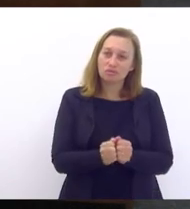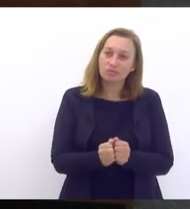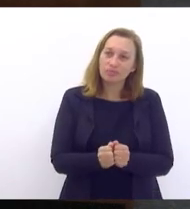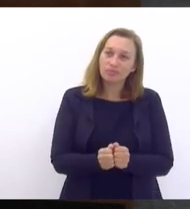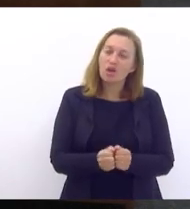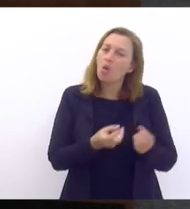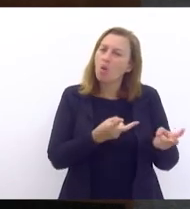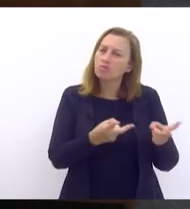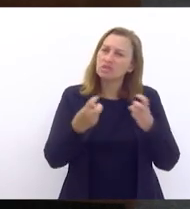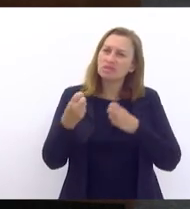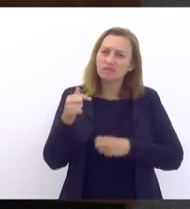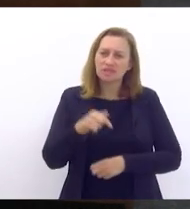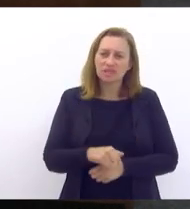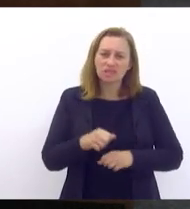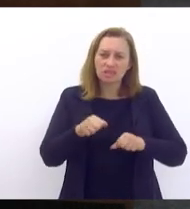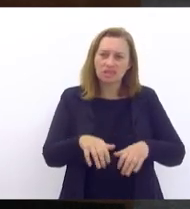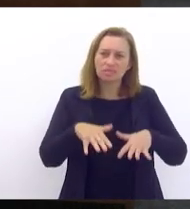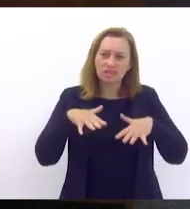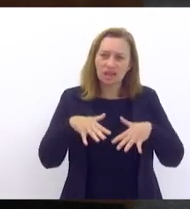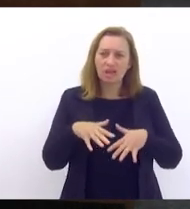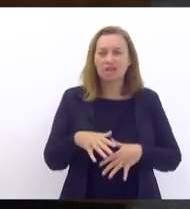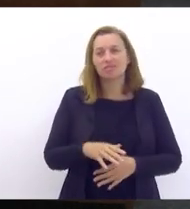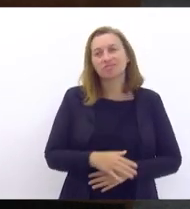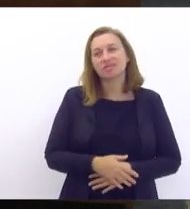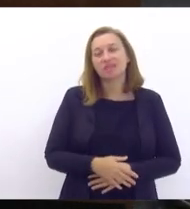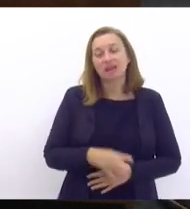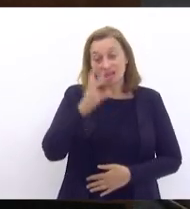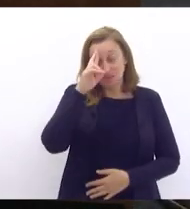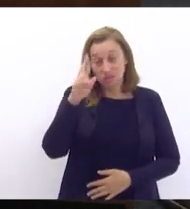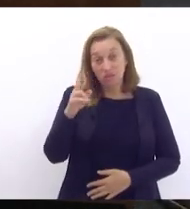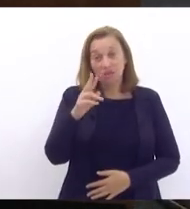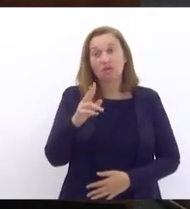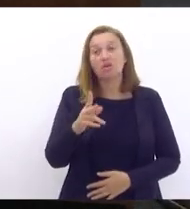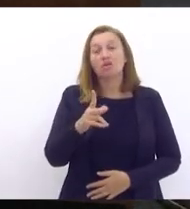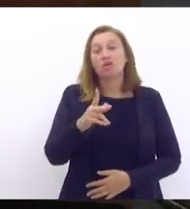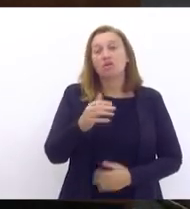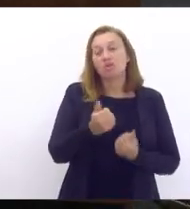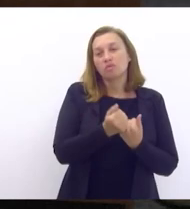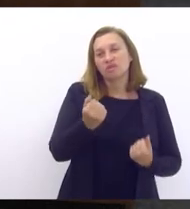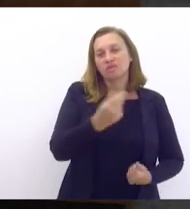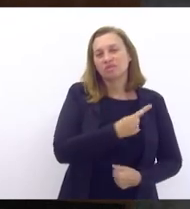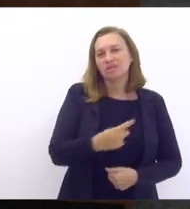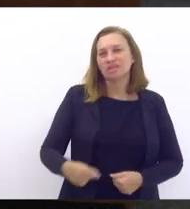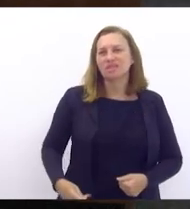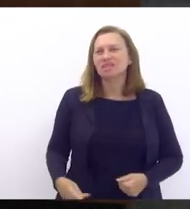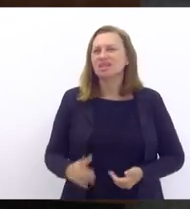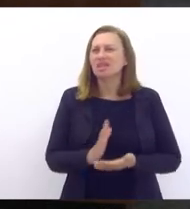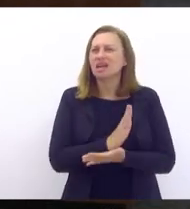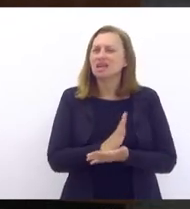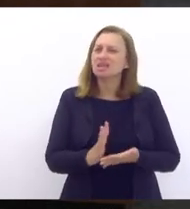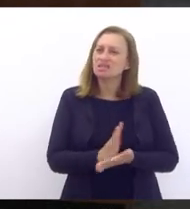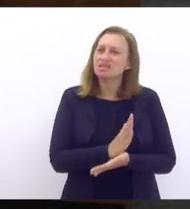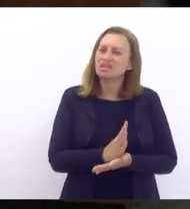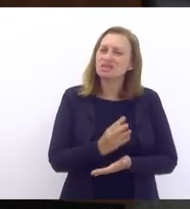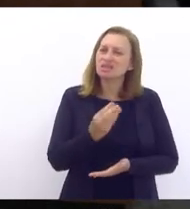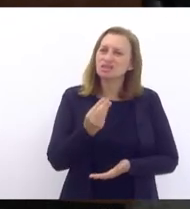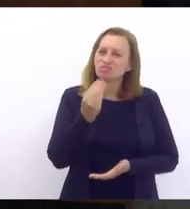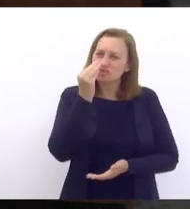tenho observado aqui nesse plenário, tia Ju, a senhora como vice-presidenta, é muitas vezes o